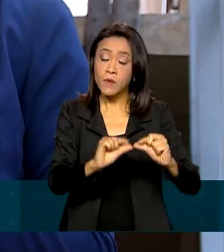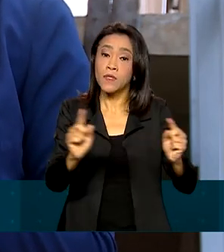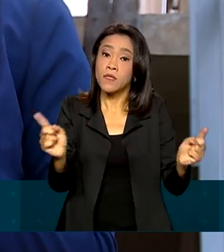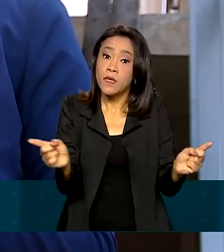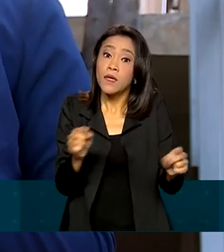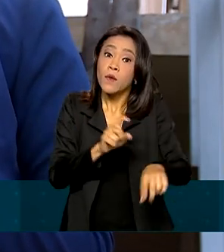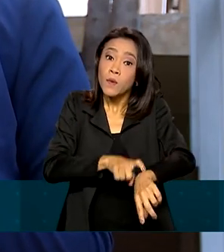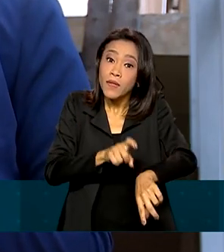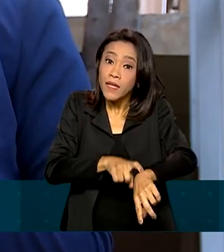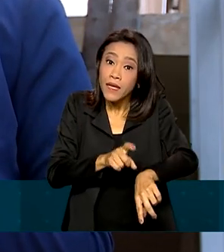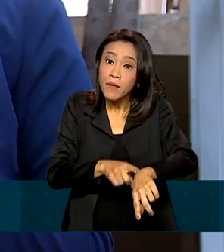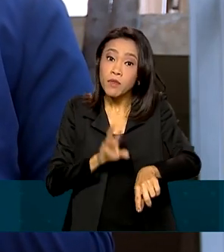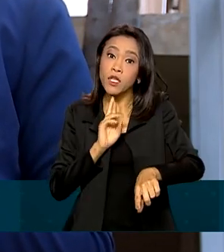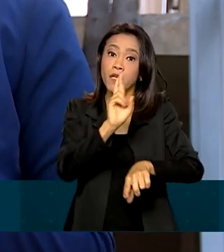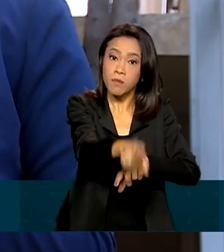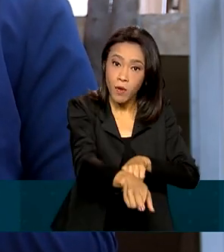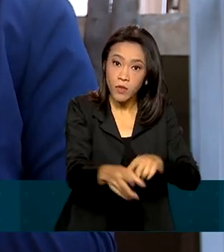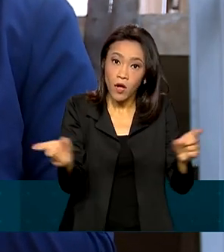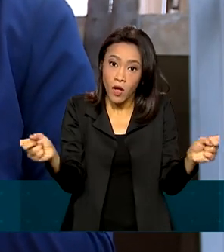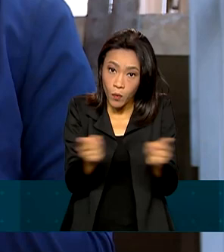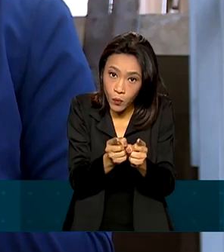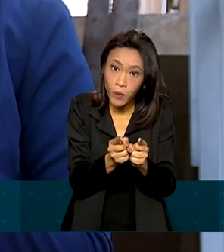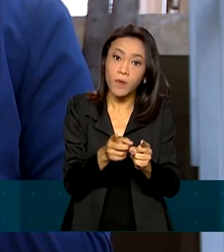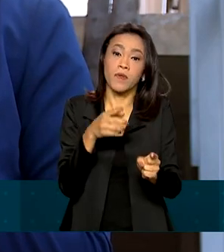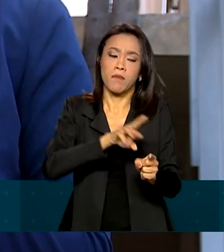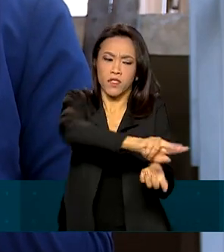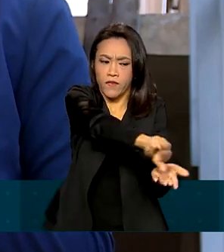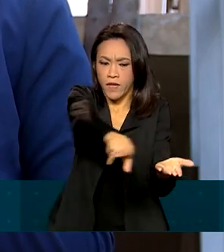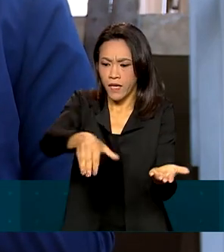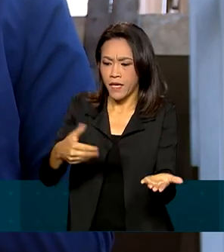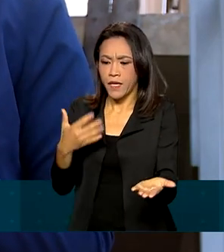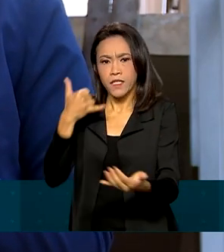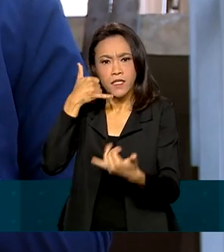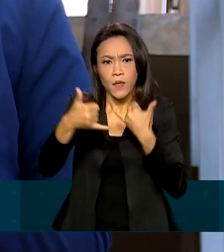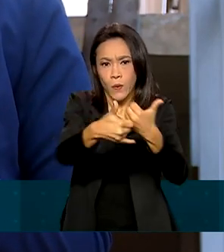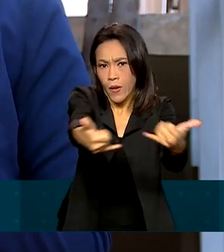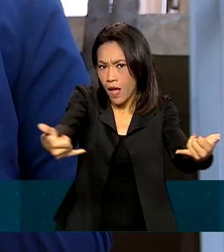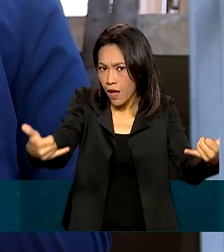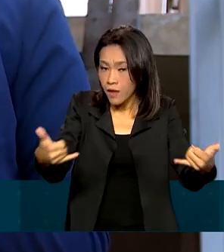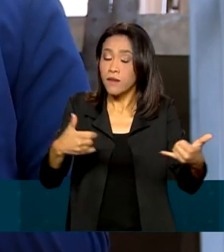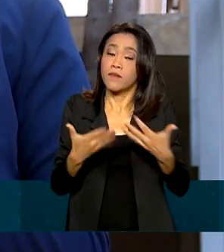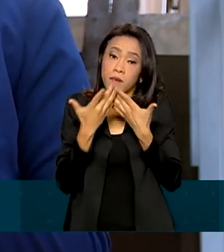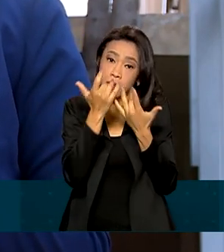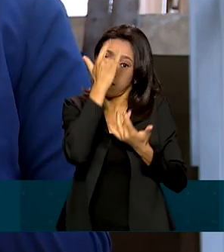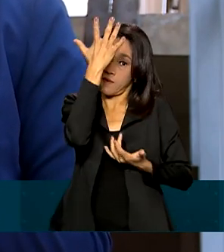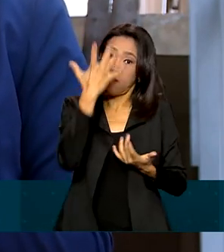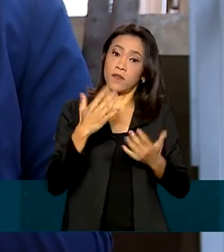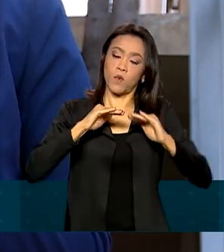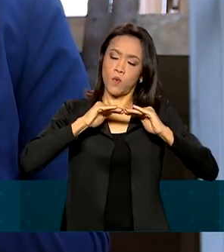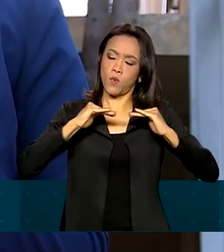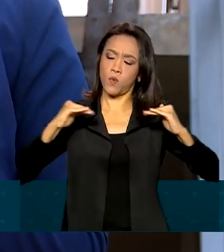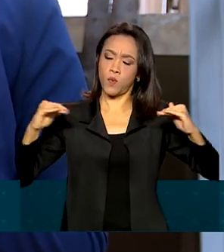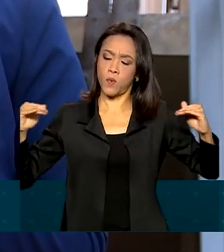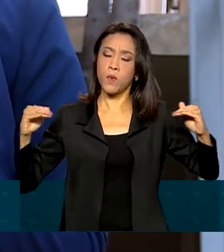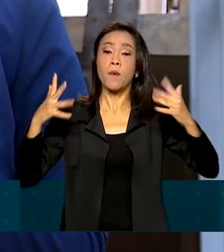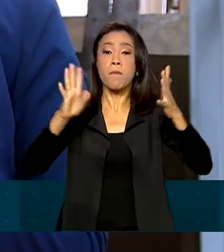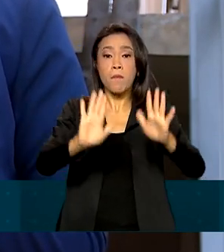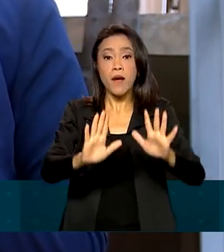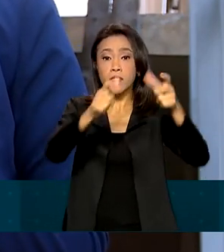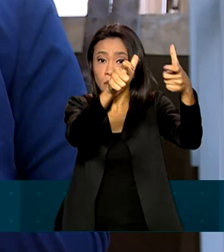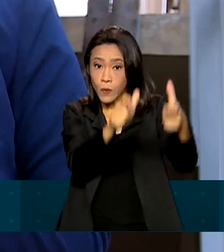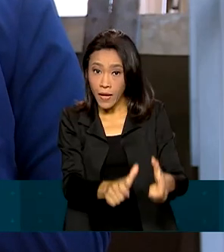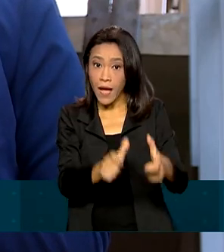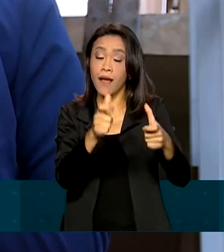entre diferentes dispositivos e tornar as conexões mais estáveis mas até em locais onde a tecnologia